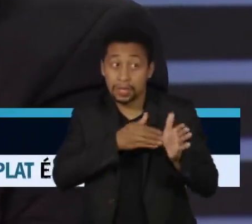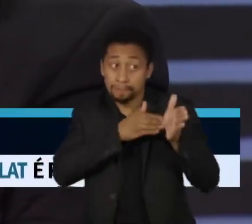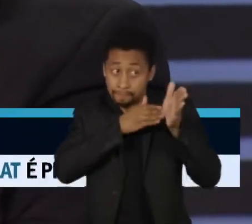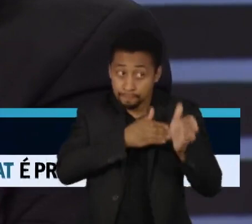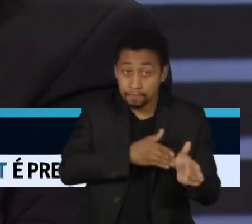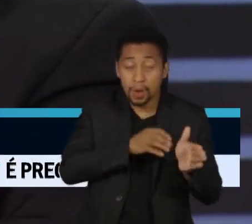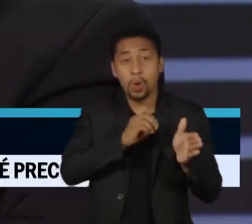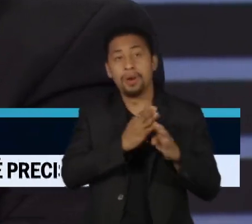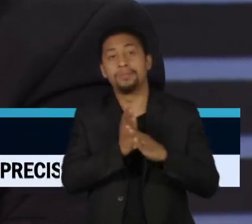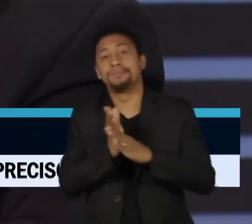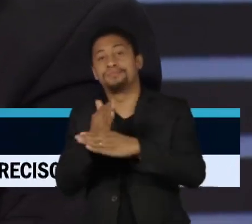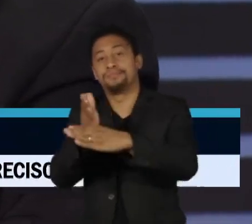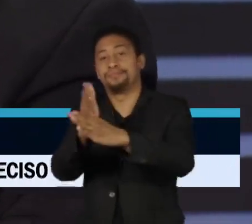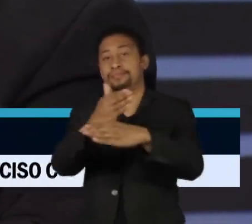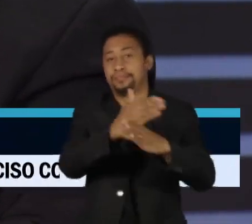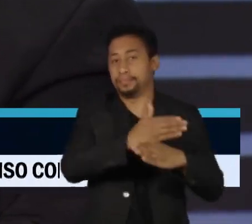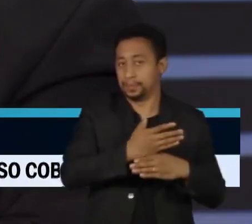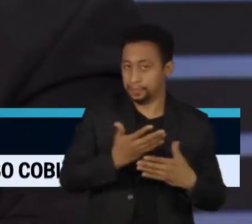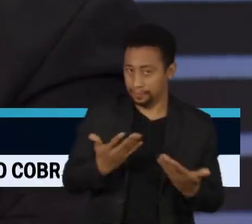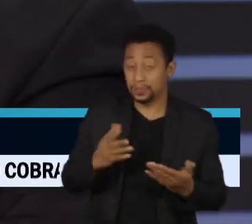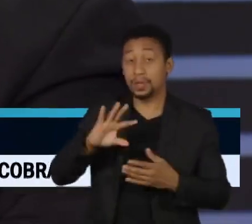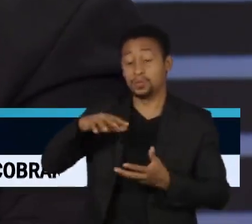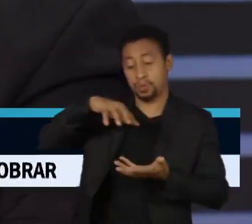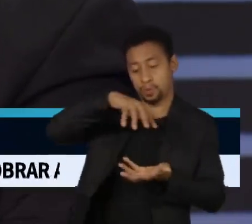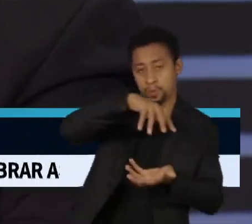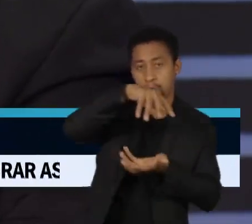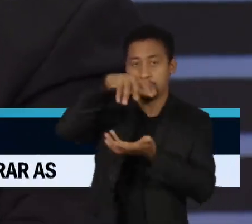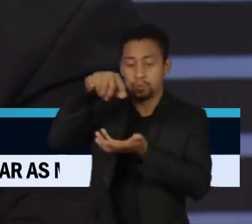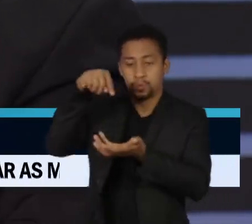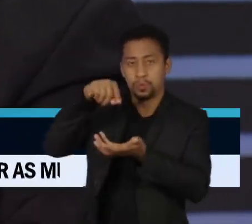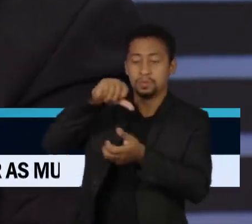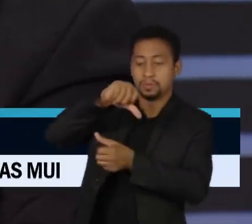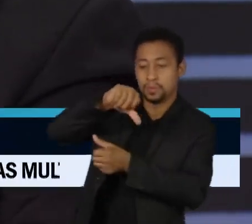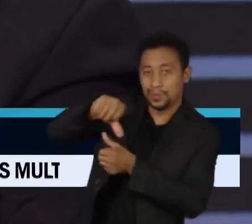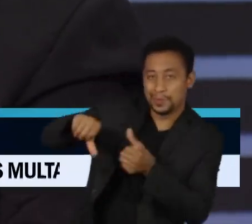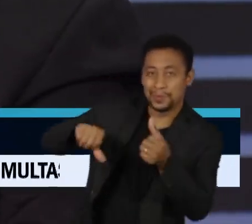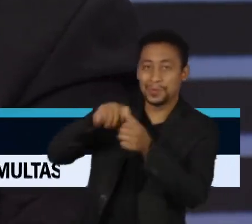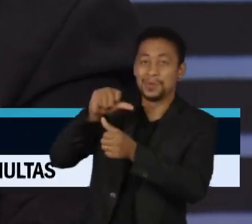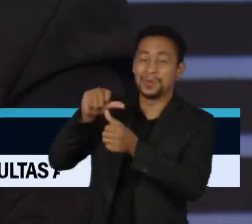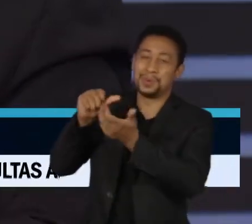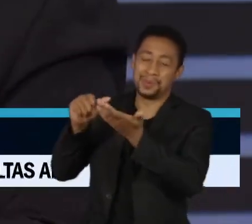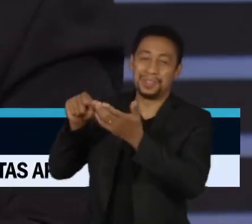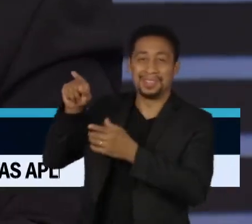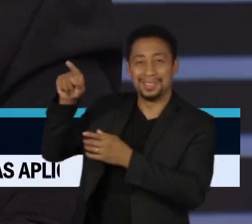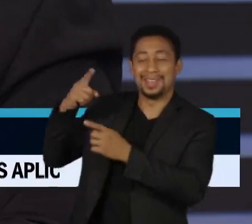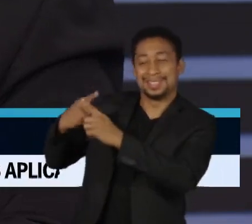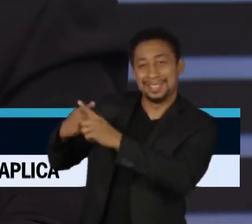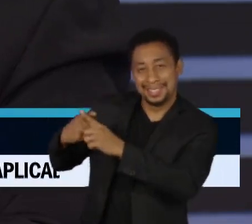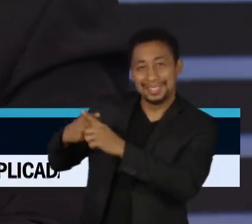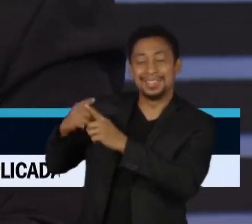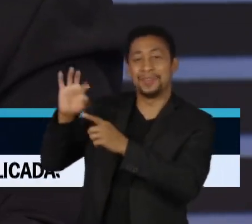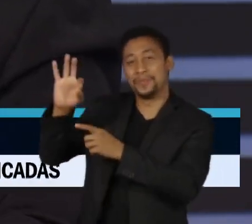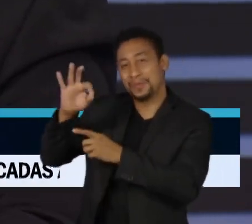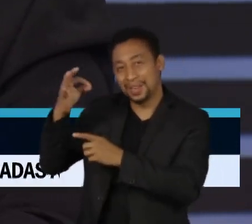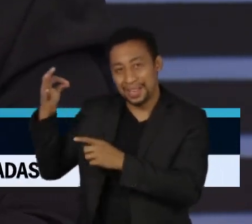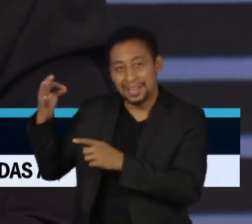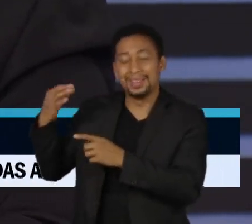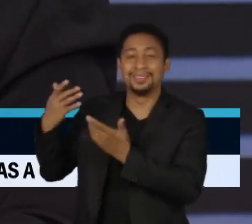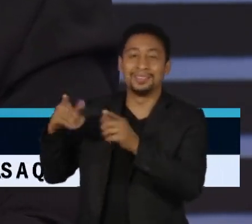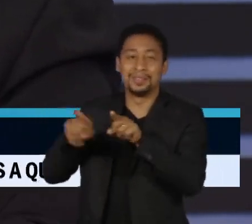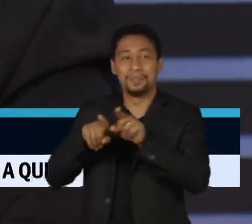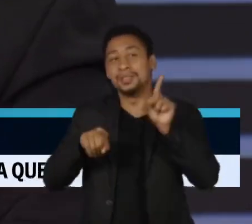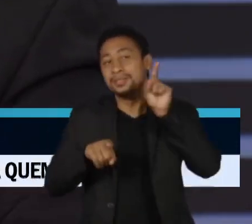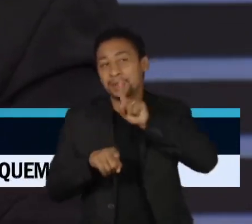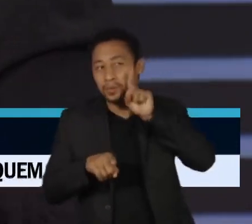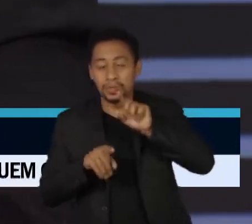poder passou para o norte do planeta, com o mundo britânico, né, com o mundo francês, o mundo ibérico, depois o mundo